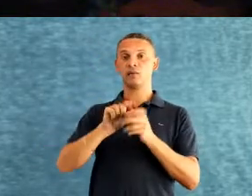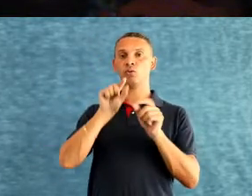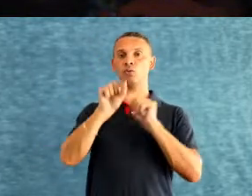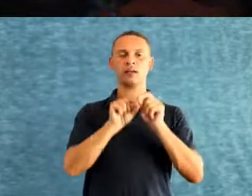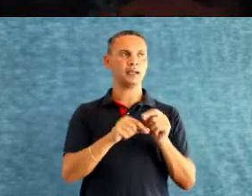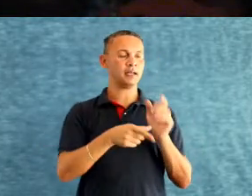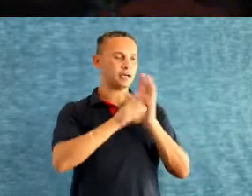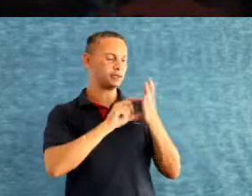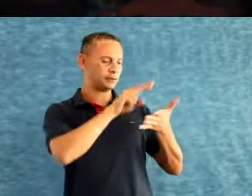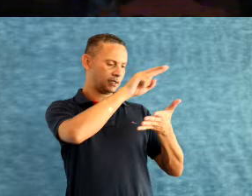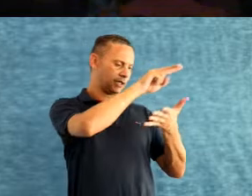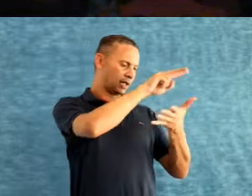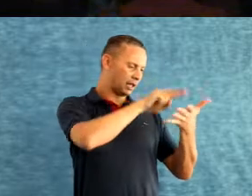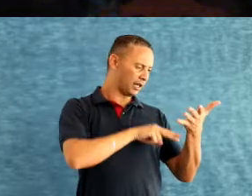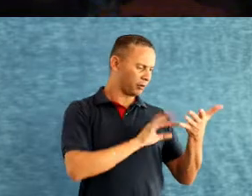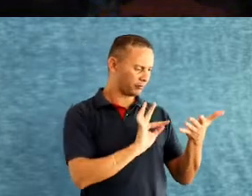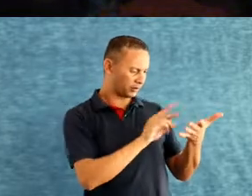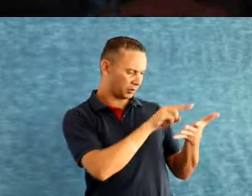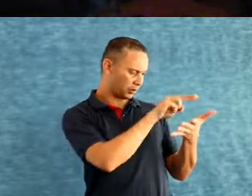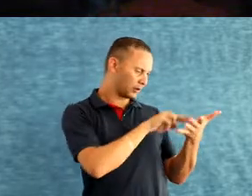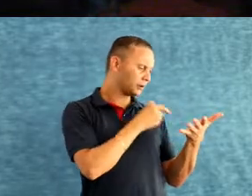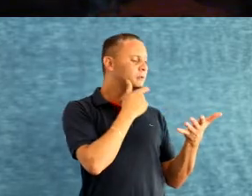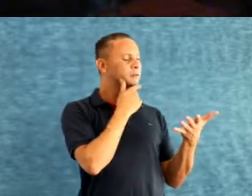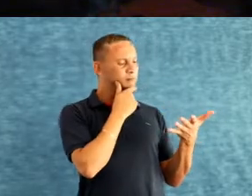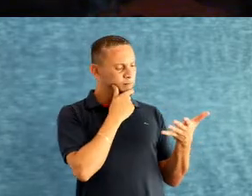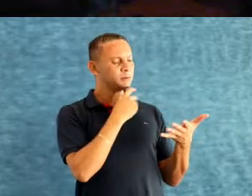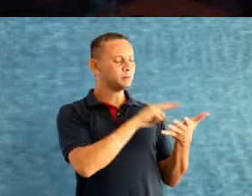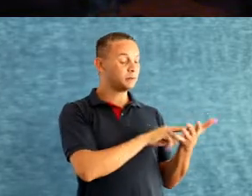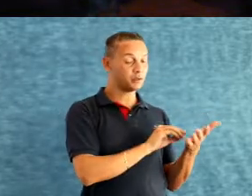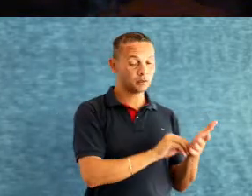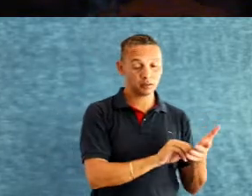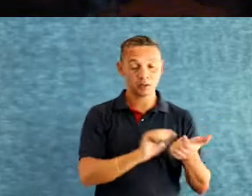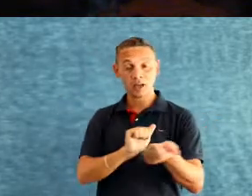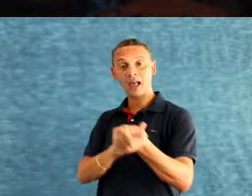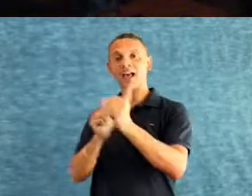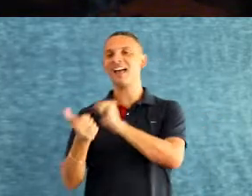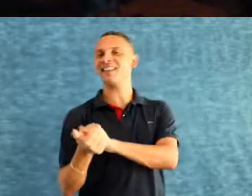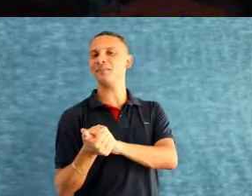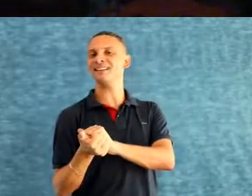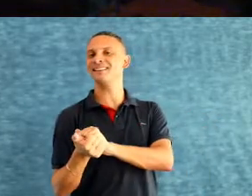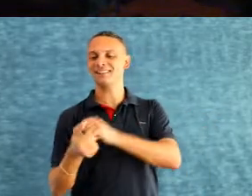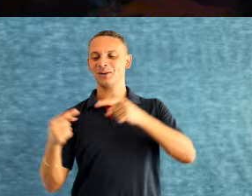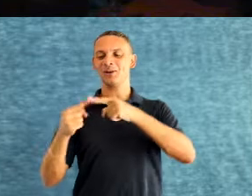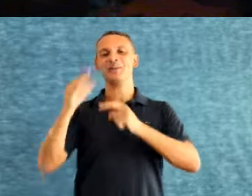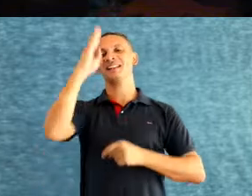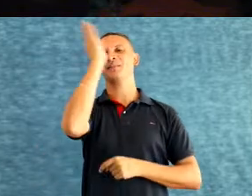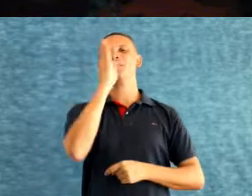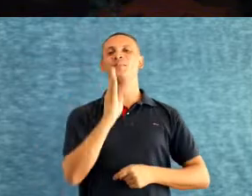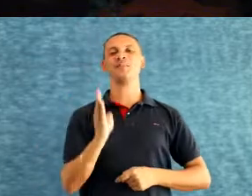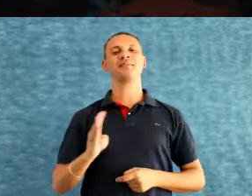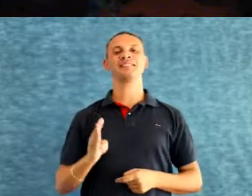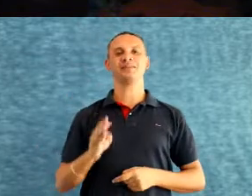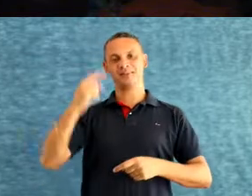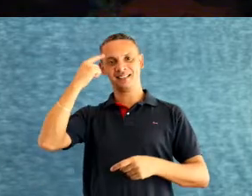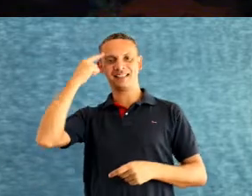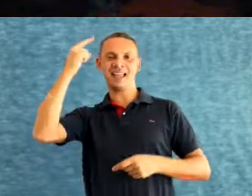apoderar, o que realmente ela faz é se apropriar e adaptar a realidade brasileira às muitas ideias